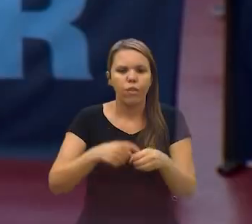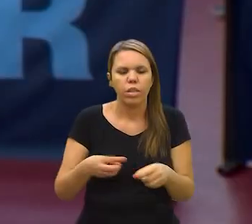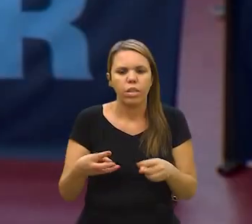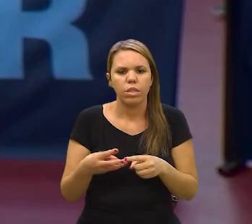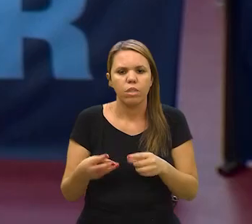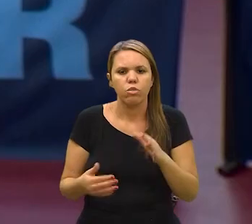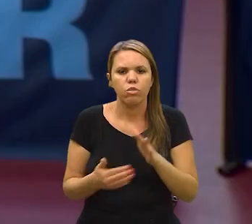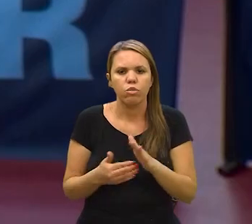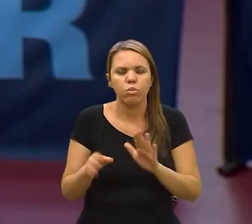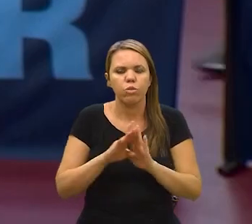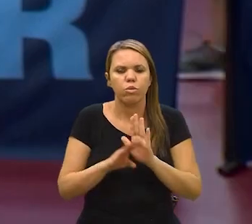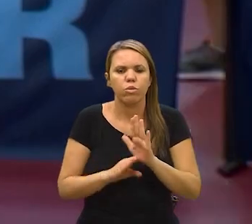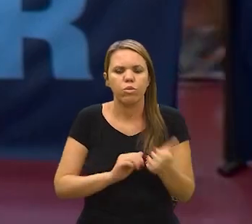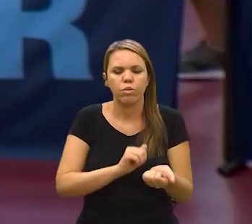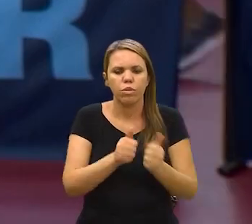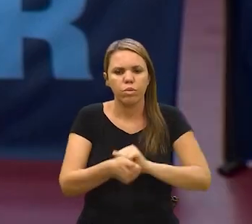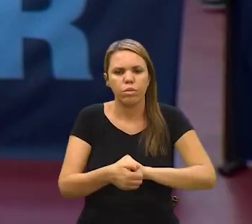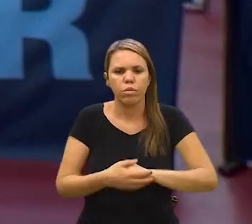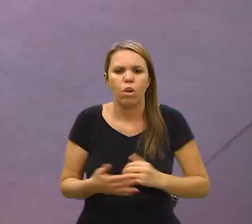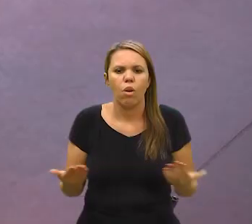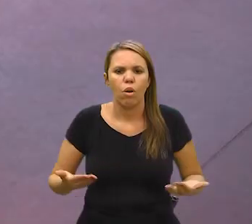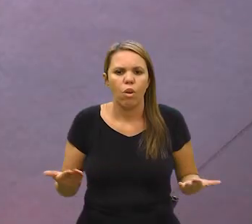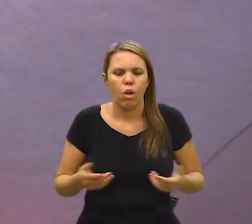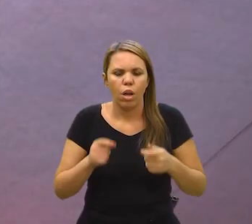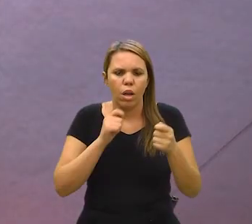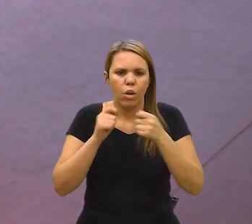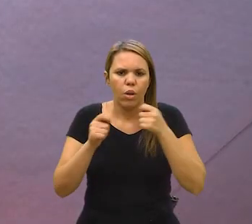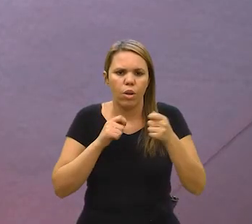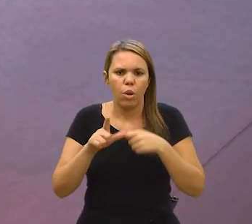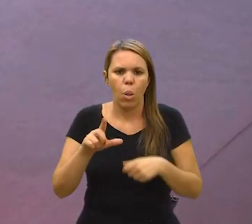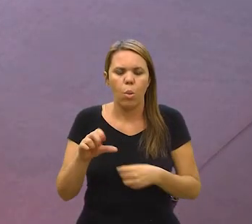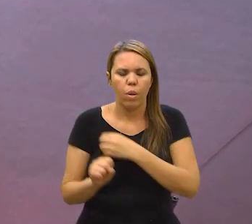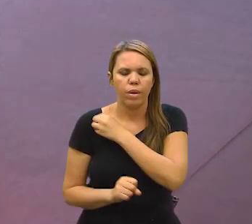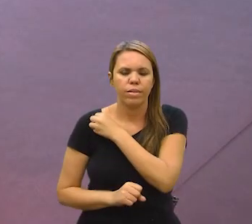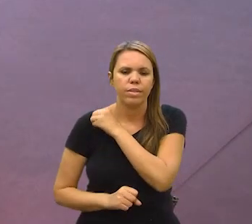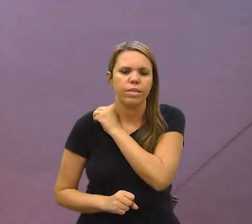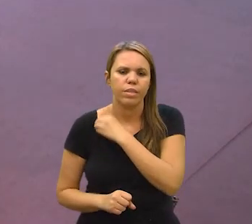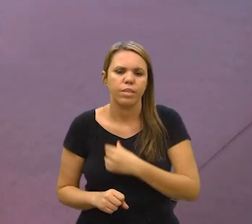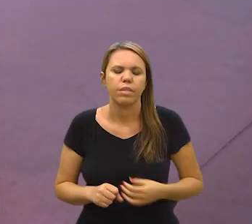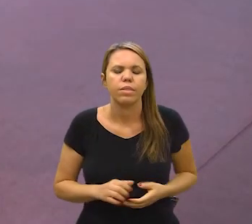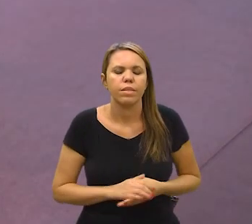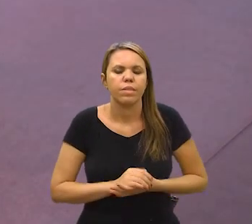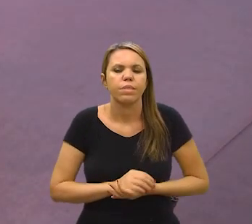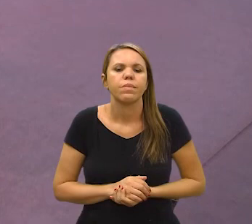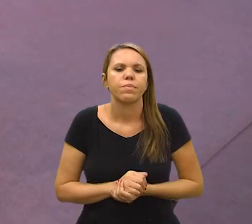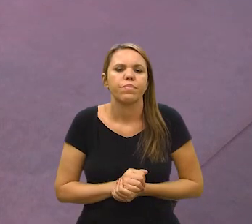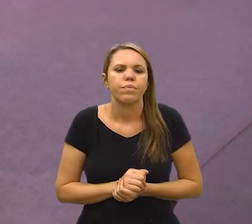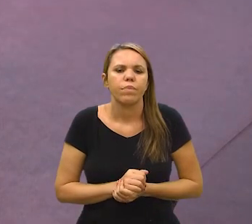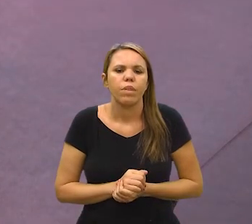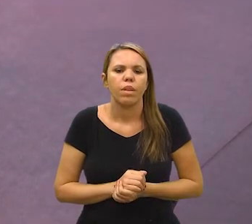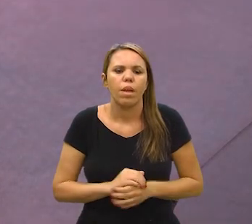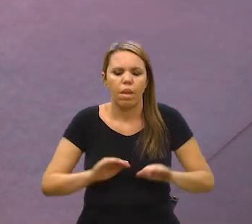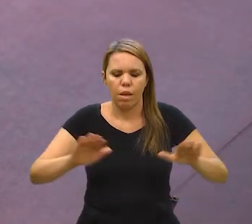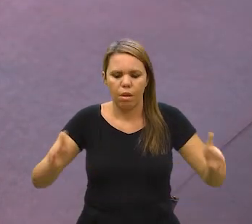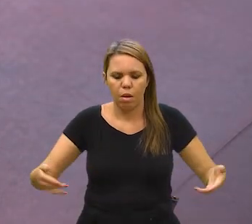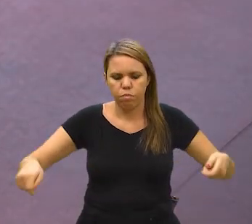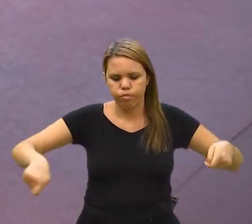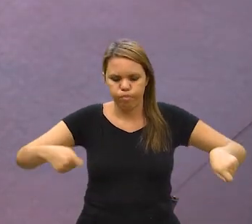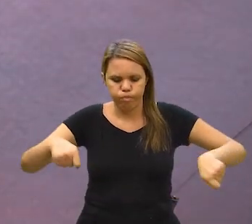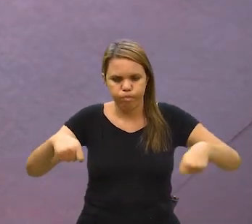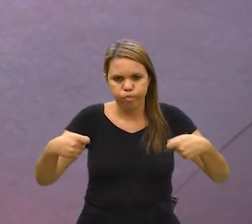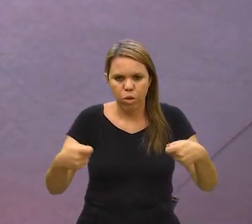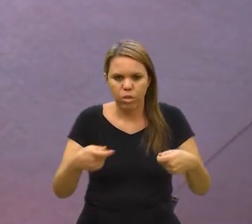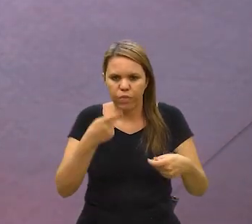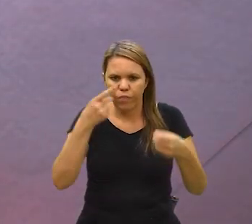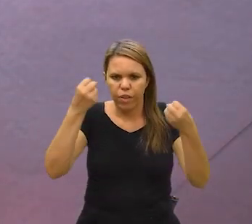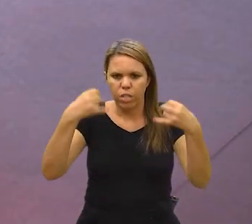Voltamos com o terceiro e último bloco do programa Mais Esportes. Hoje estou entrevistando Luiz Felipe Guarnieri Manara, ele que é mesa tenista,